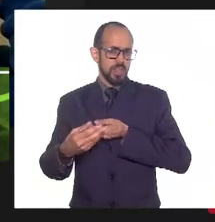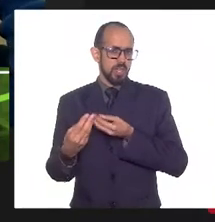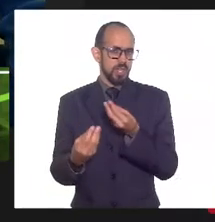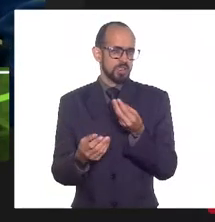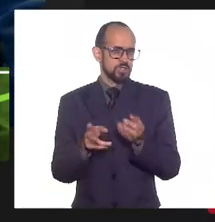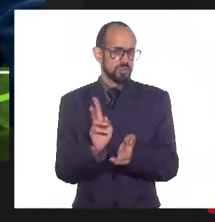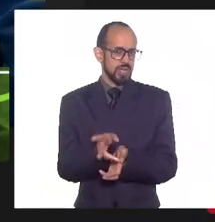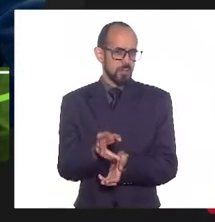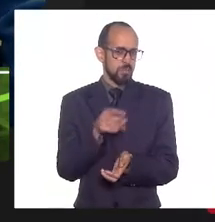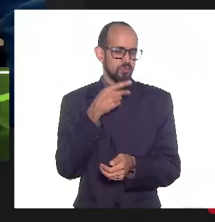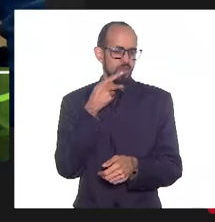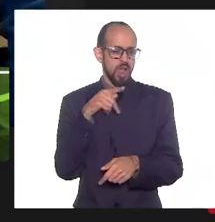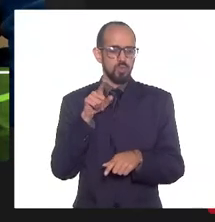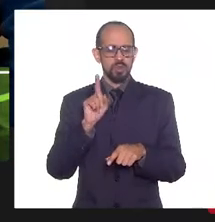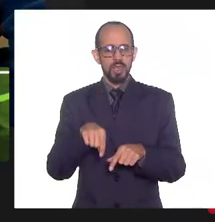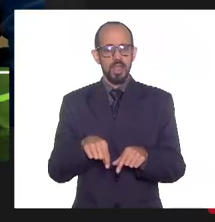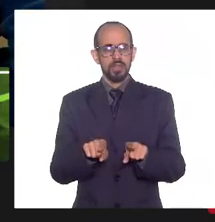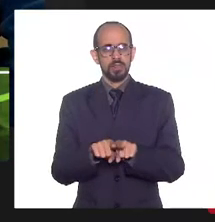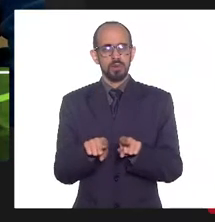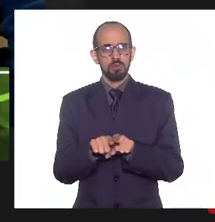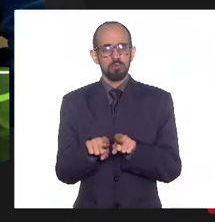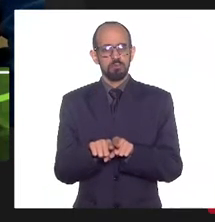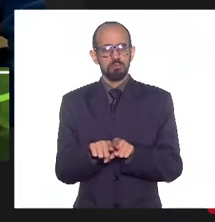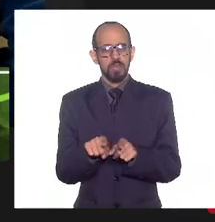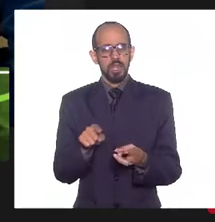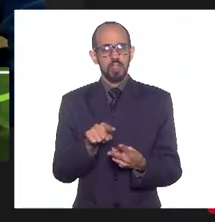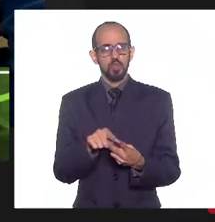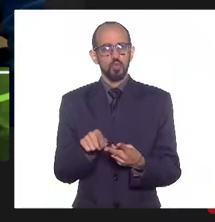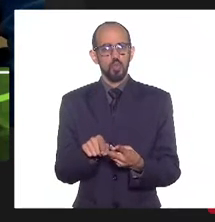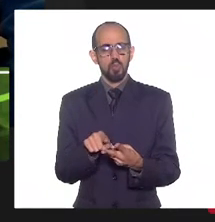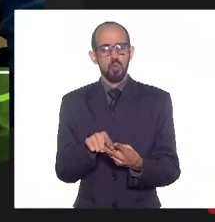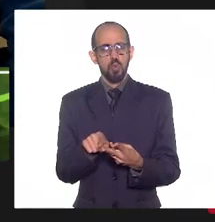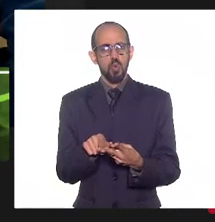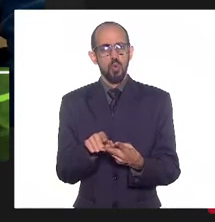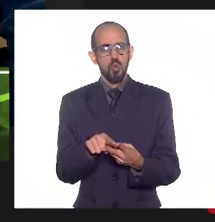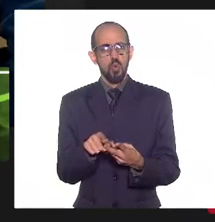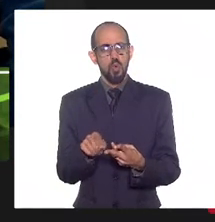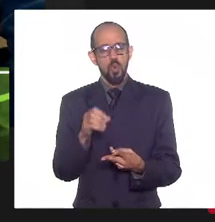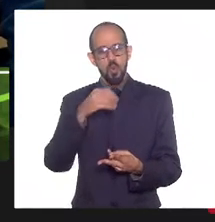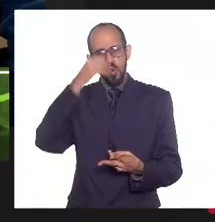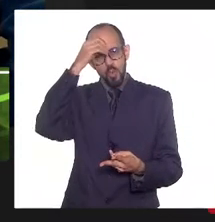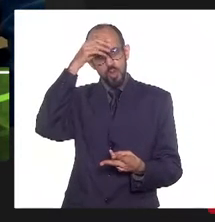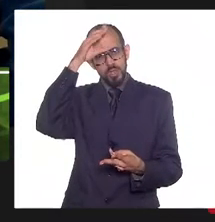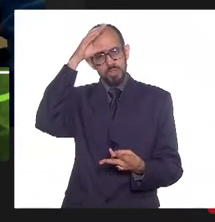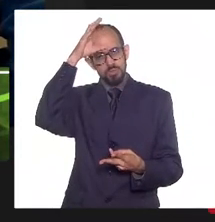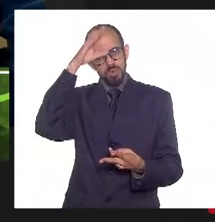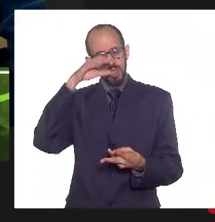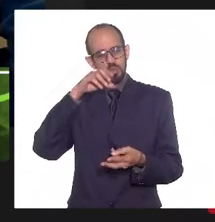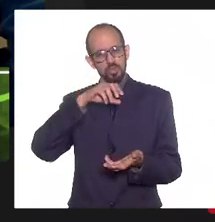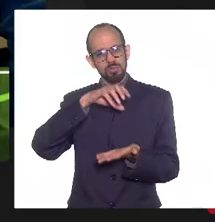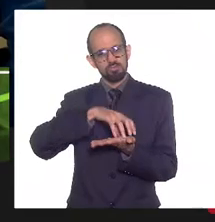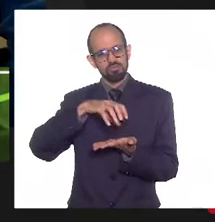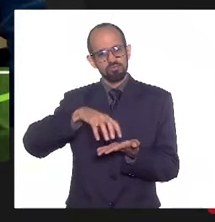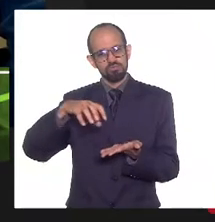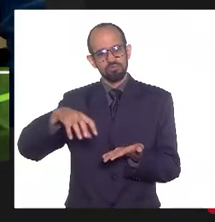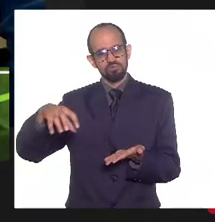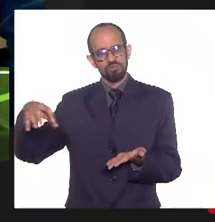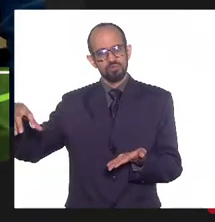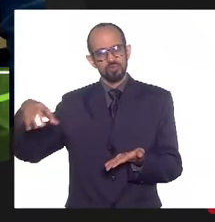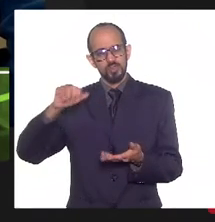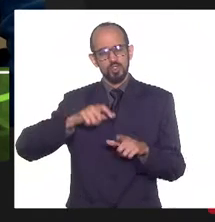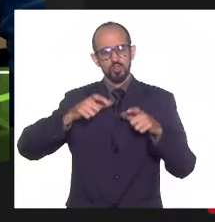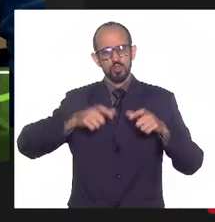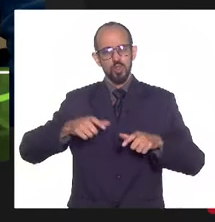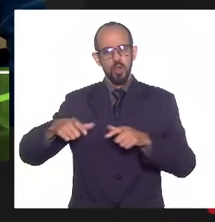comentar de mão dupla o conhecimento ele é gestado em diferentes locos e os territórios das